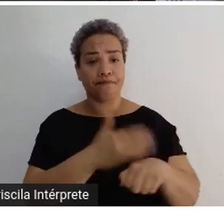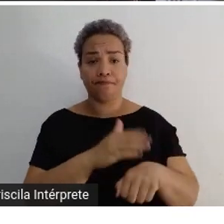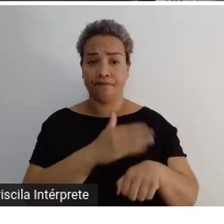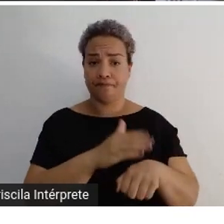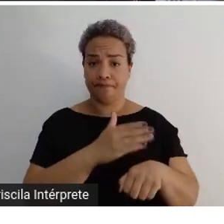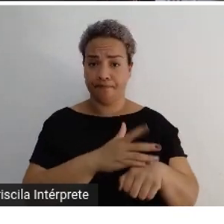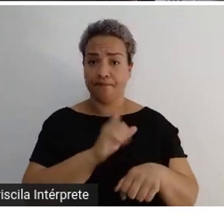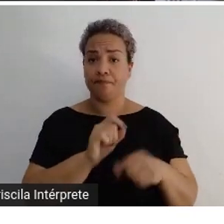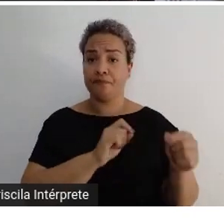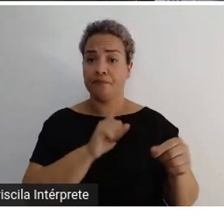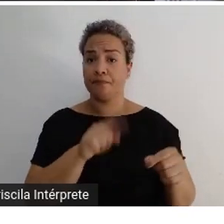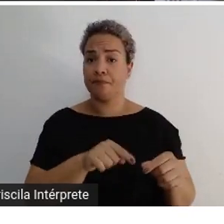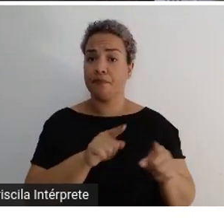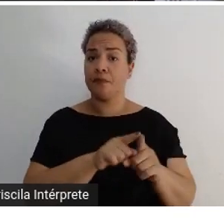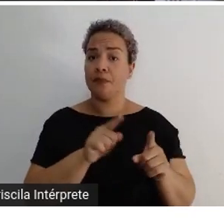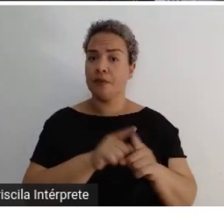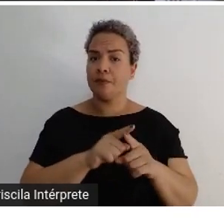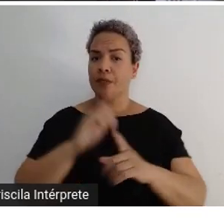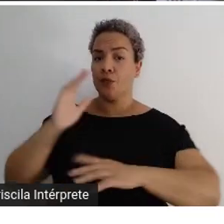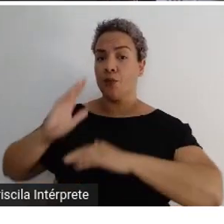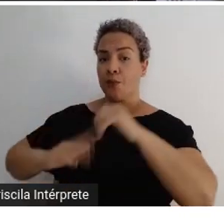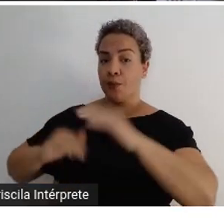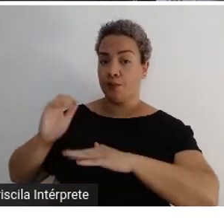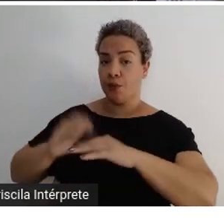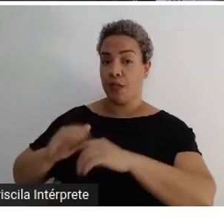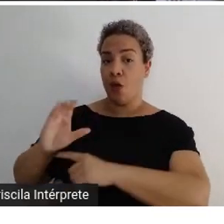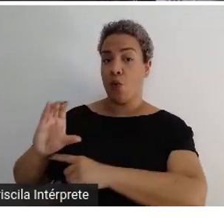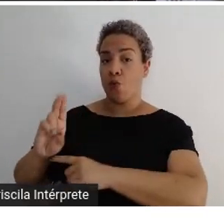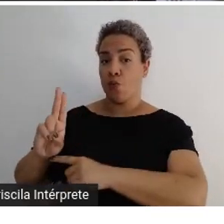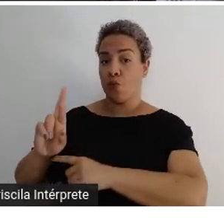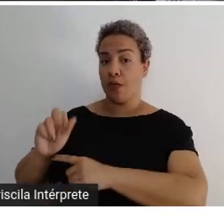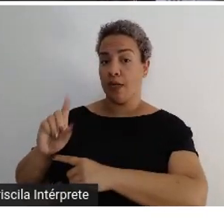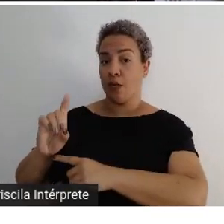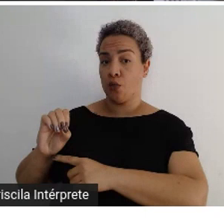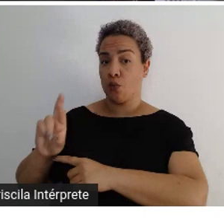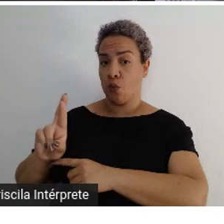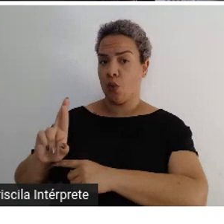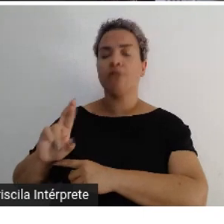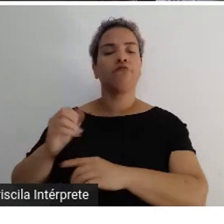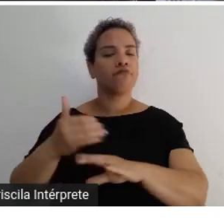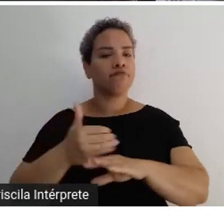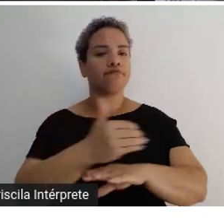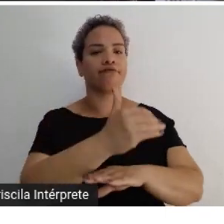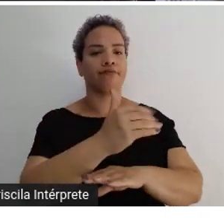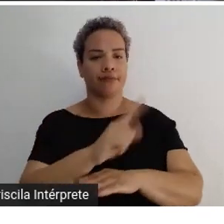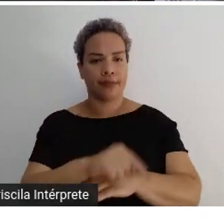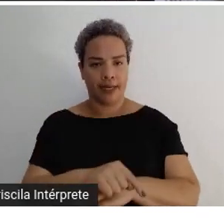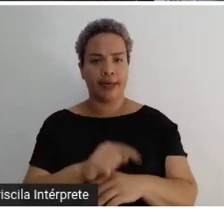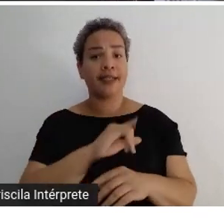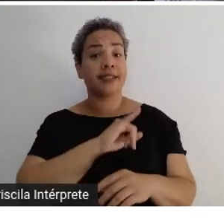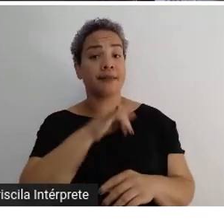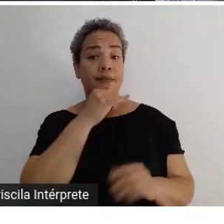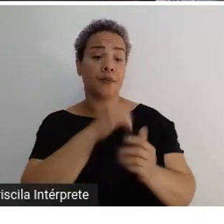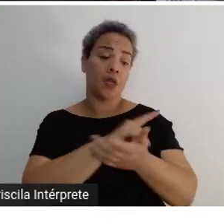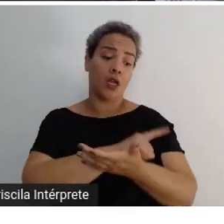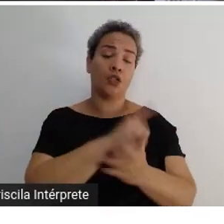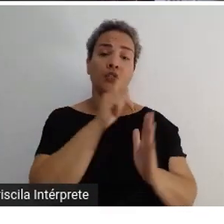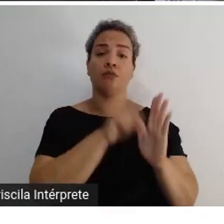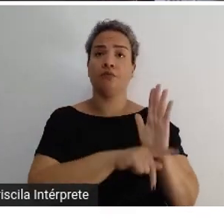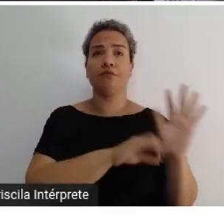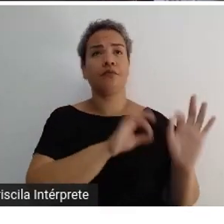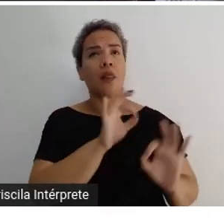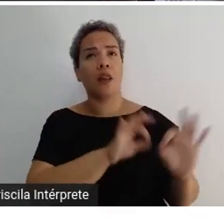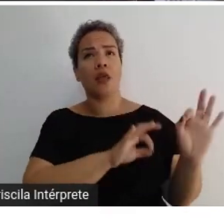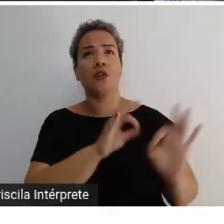quando o curador entra em ação. Por quê? Por mais que a gente planeje, por mais que a gente faça todos